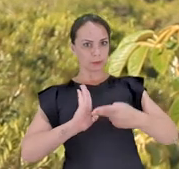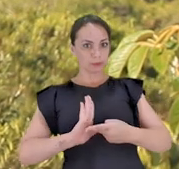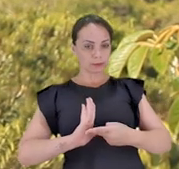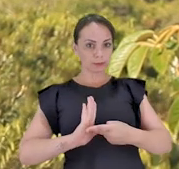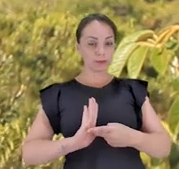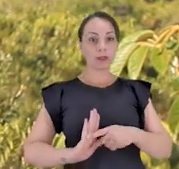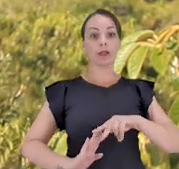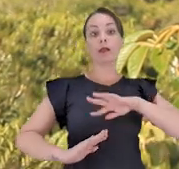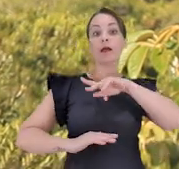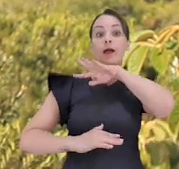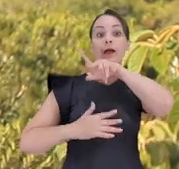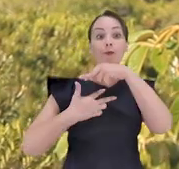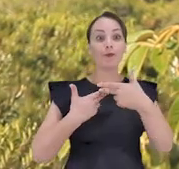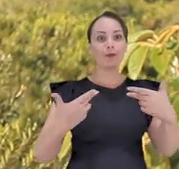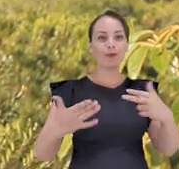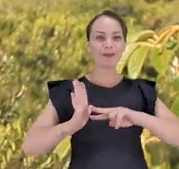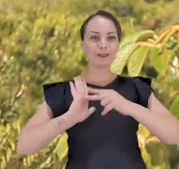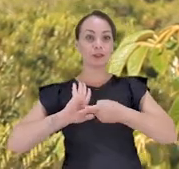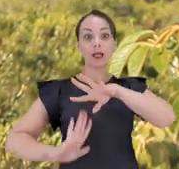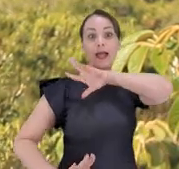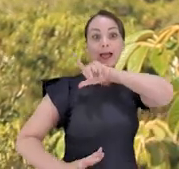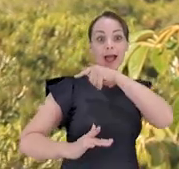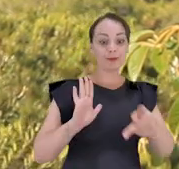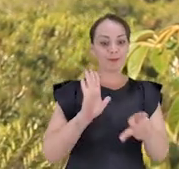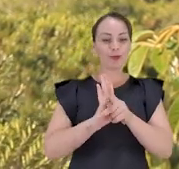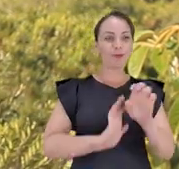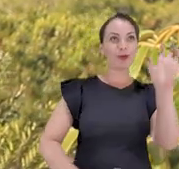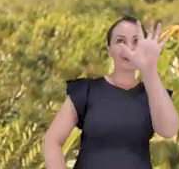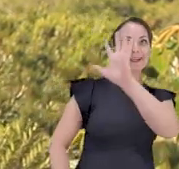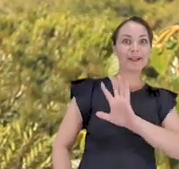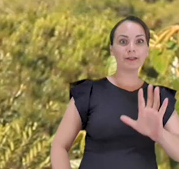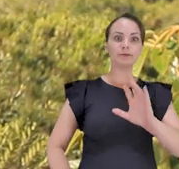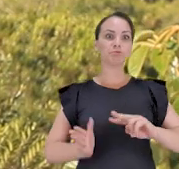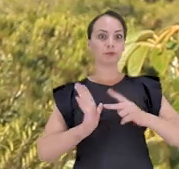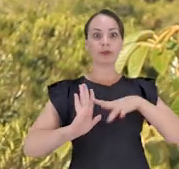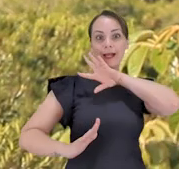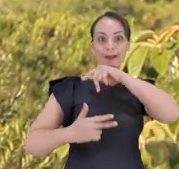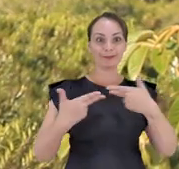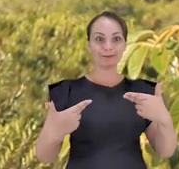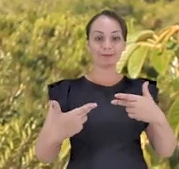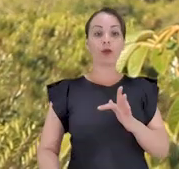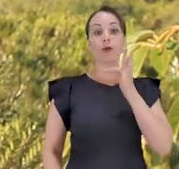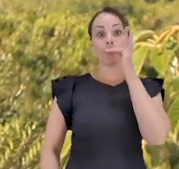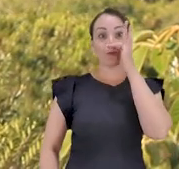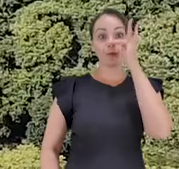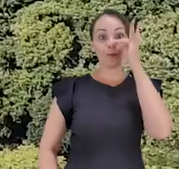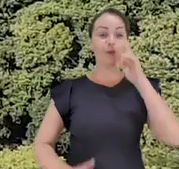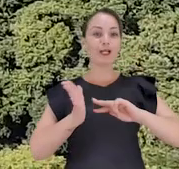A fauna representa os animais de uma região, ou seja, os bichos. E a flora representa as